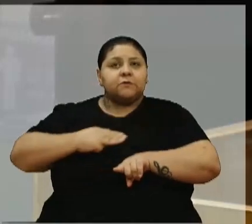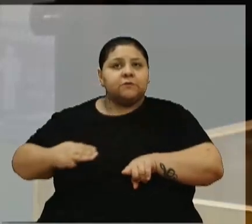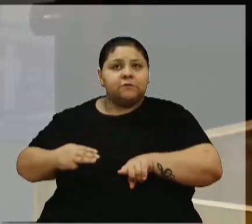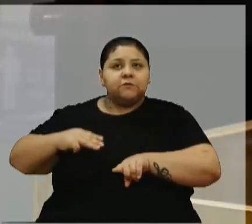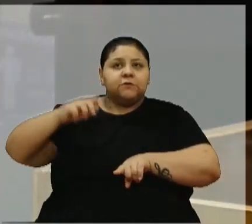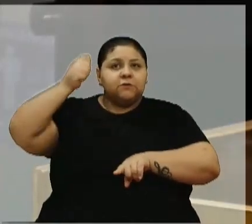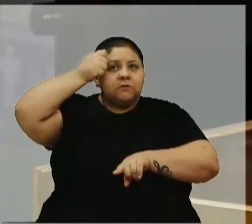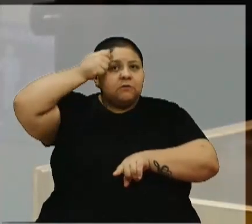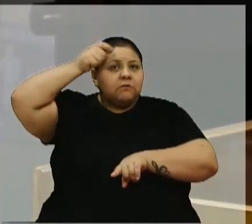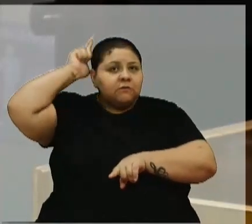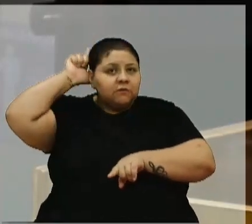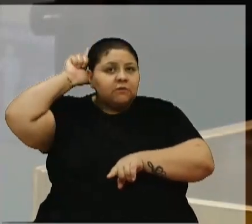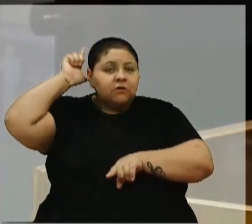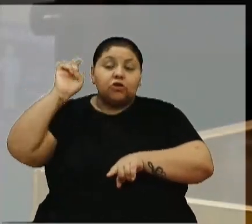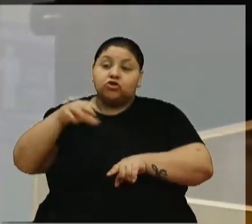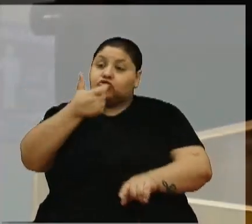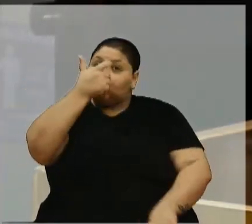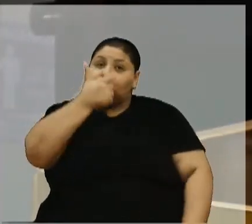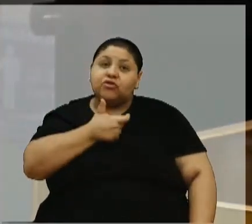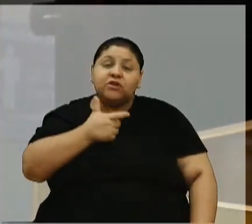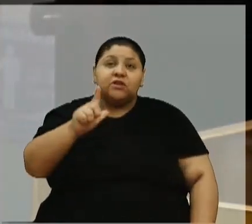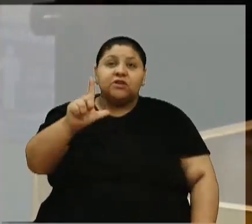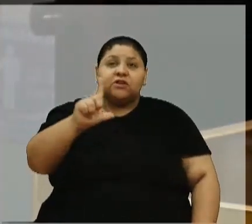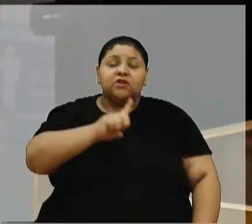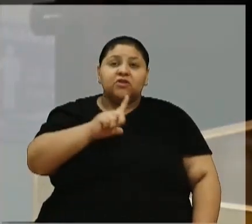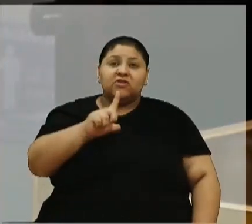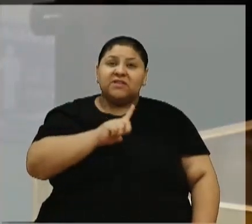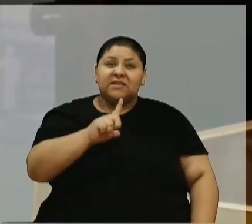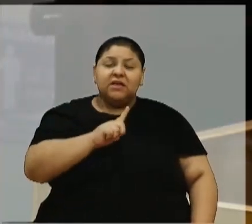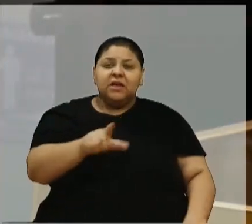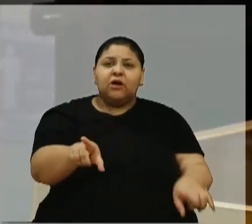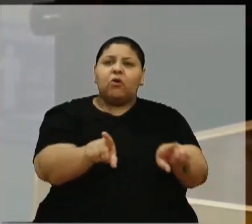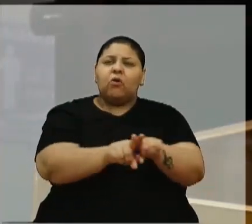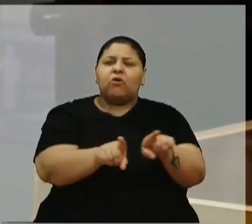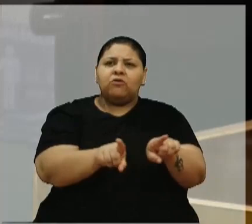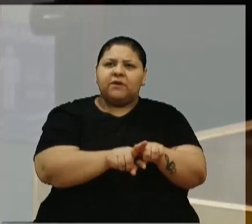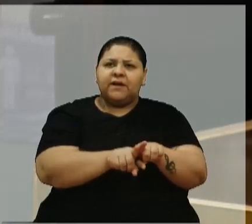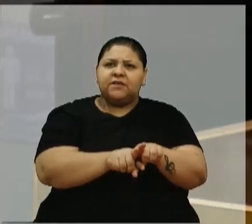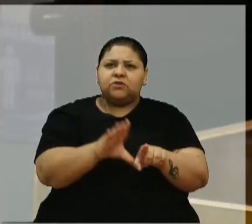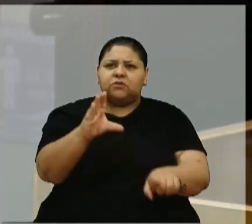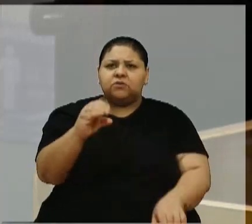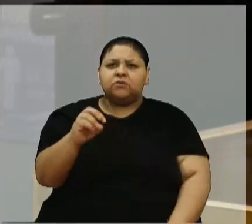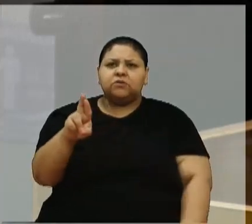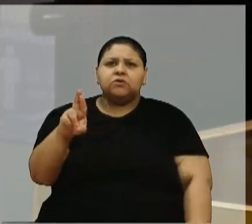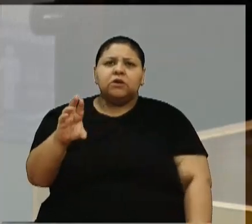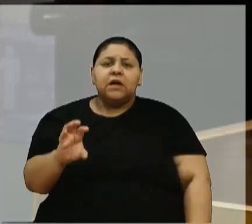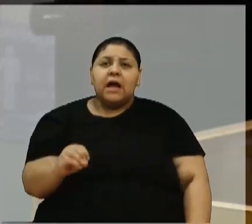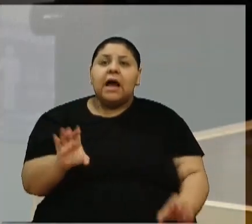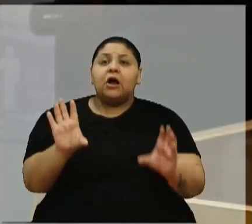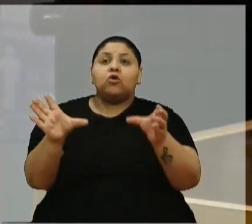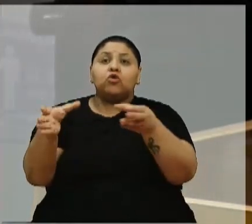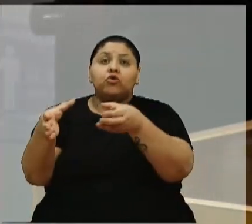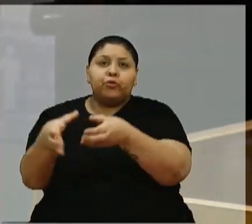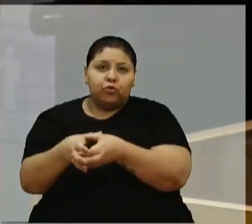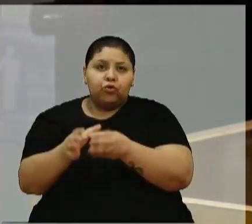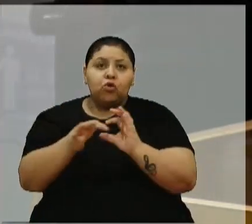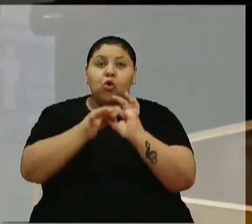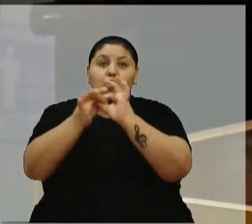Moraes. Eu só acho que nós não podemos fazer coro com o que há de pior na sociedade brasileira, com golpista, por